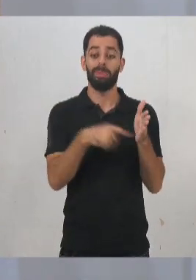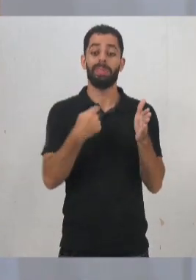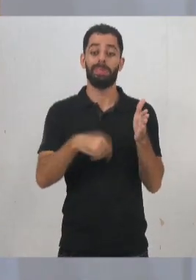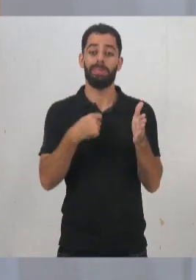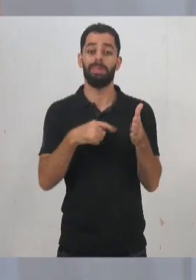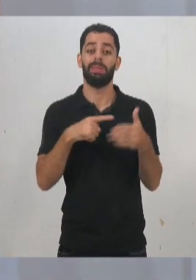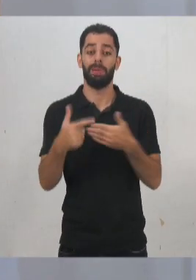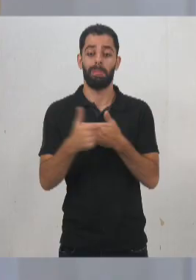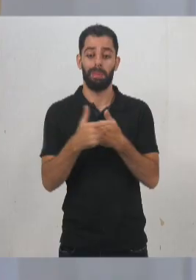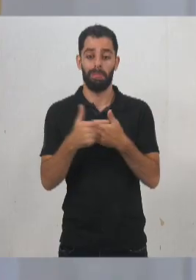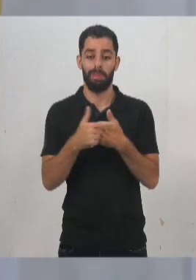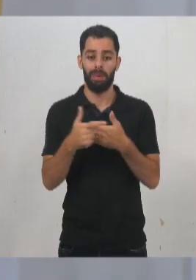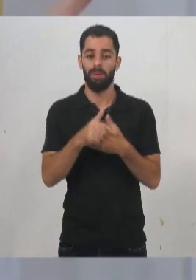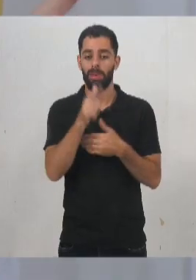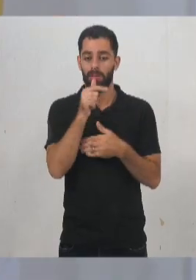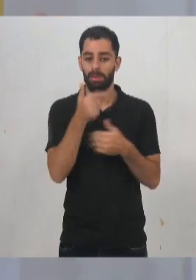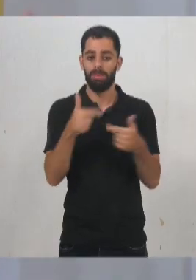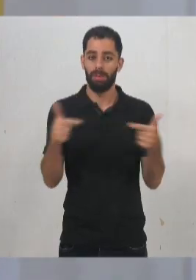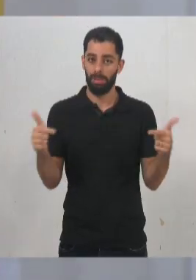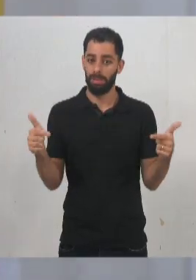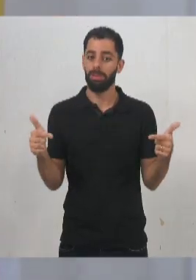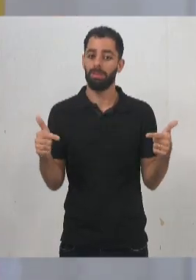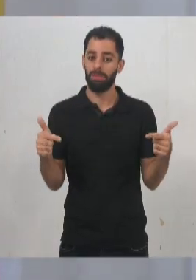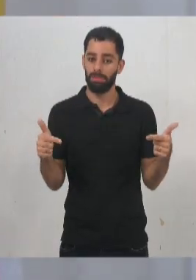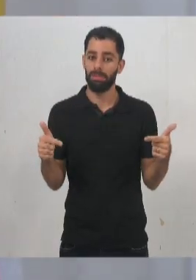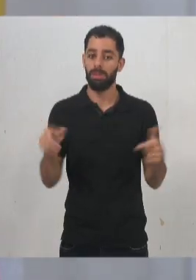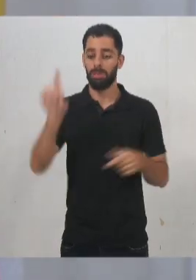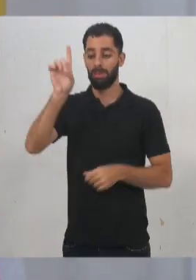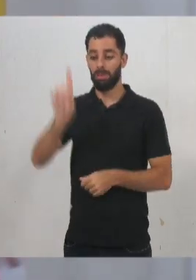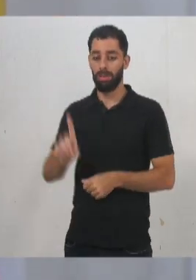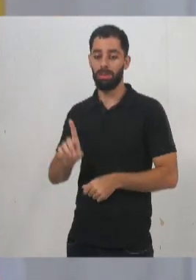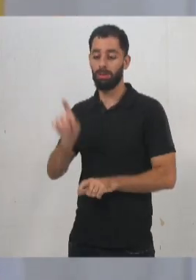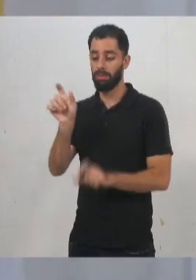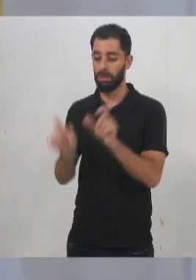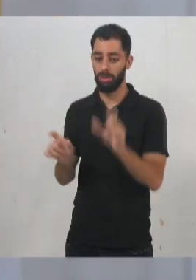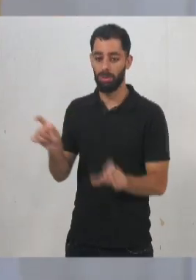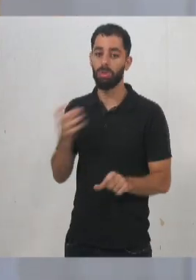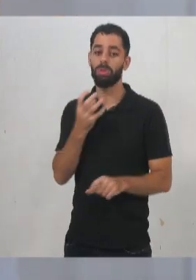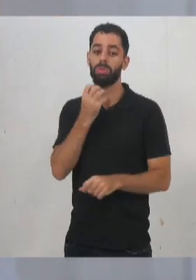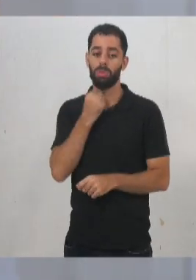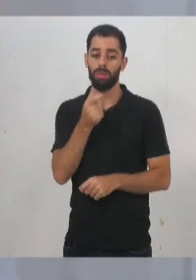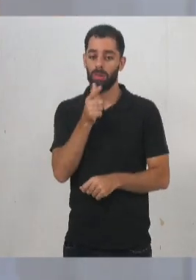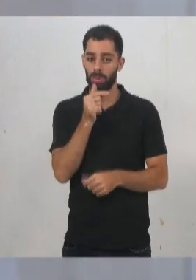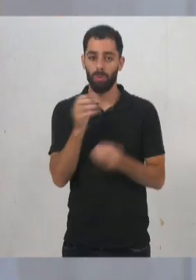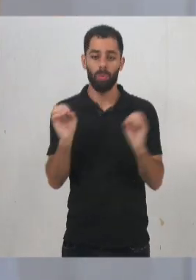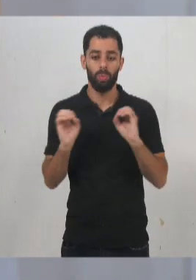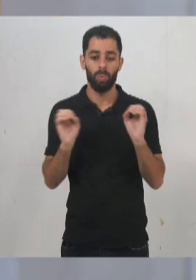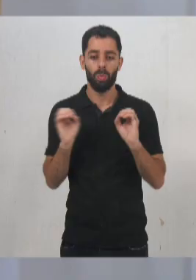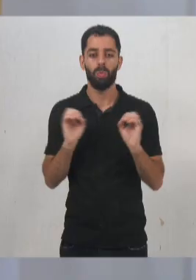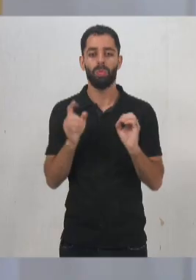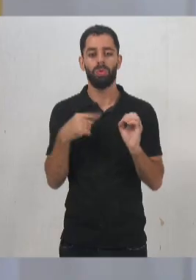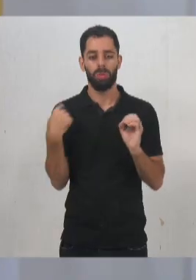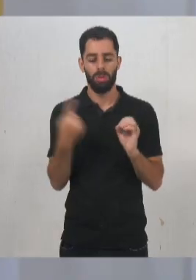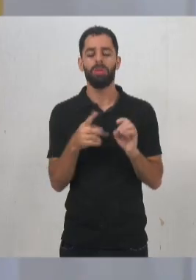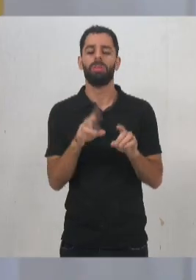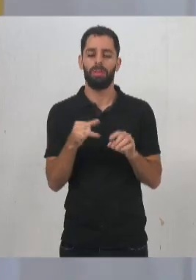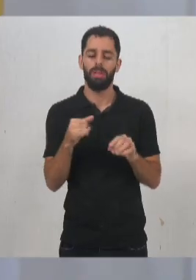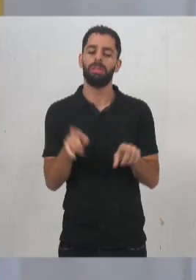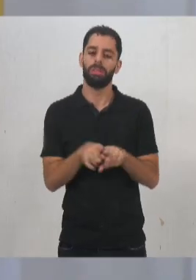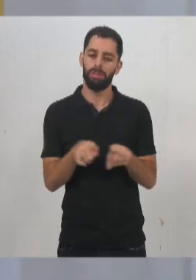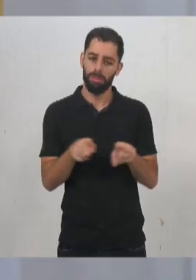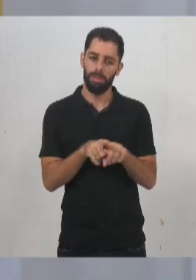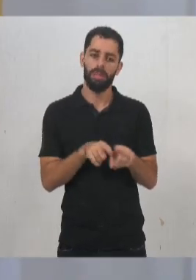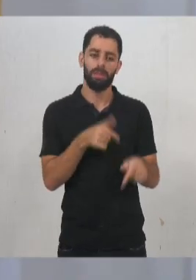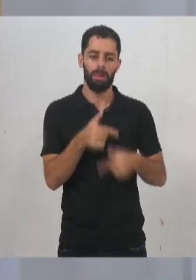o seu papel com relação a essa falta de água porque direito consumidor aí também né as pessoas estão sem água e nós vamos fazer encaminhamentos também